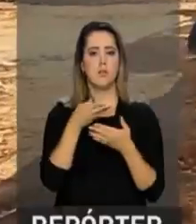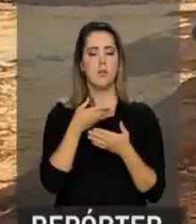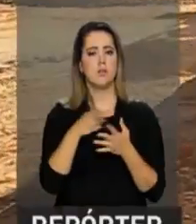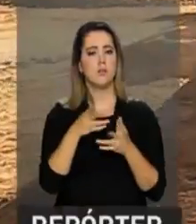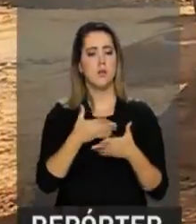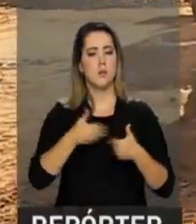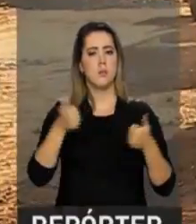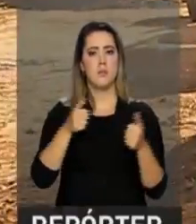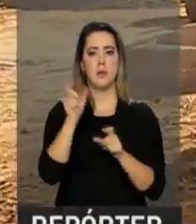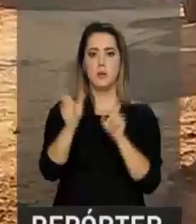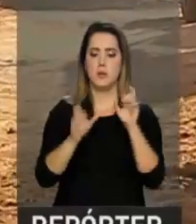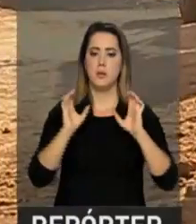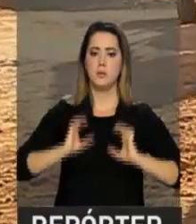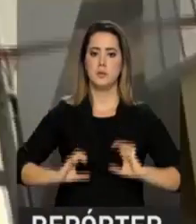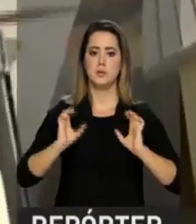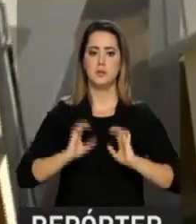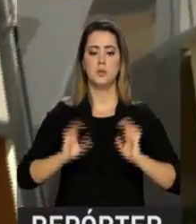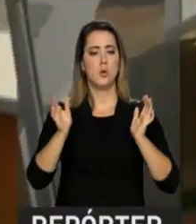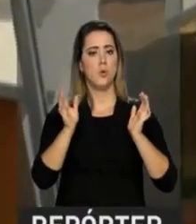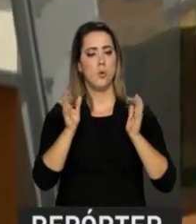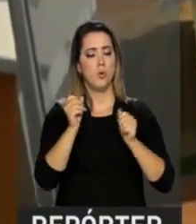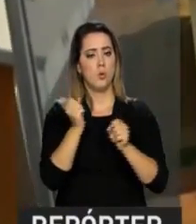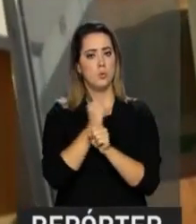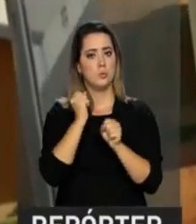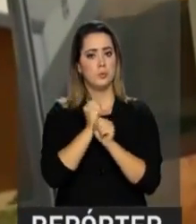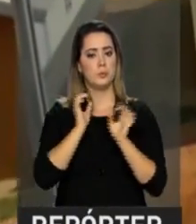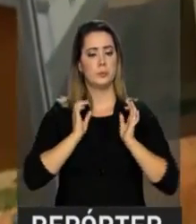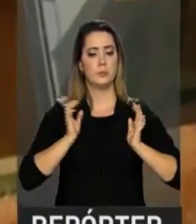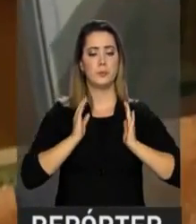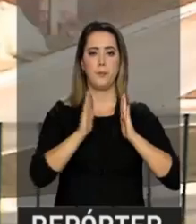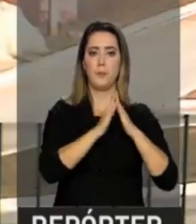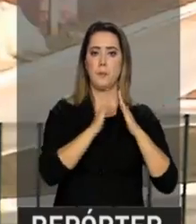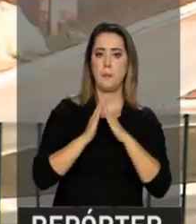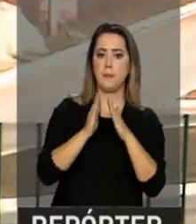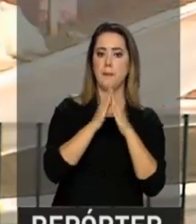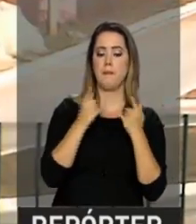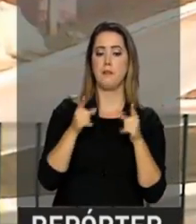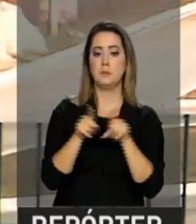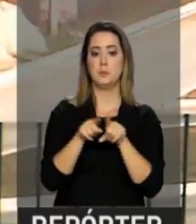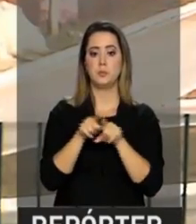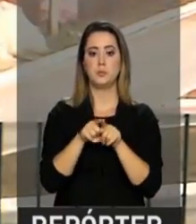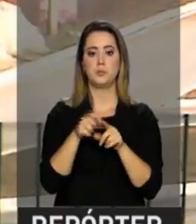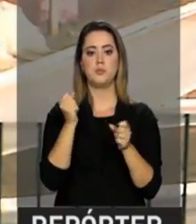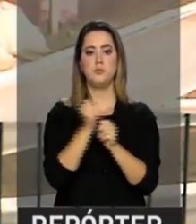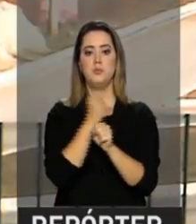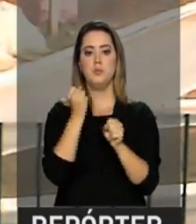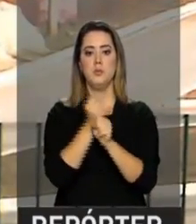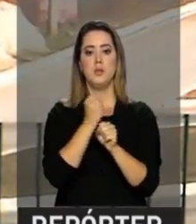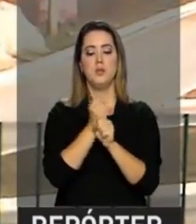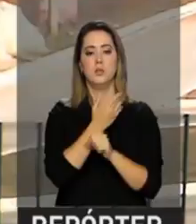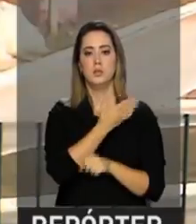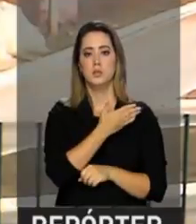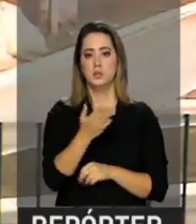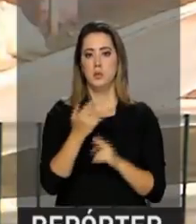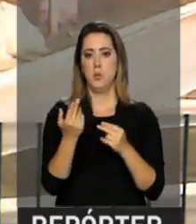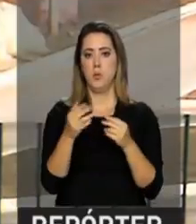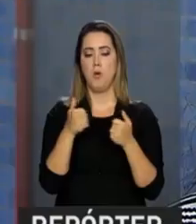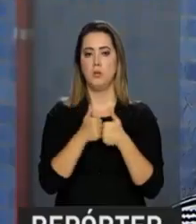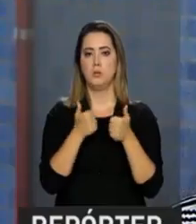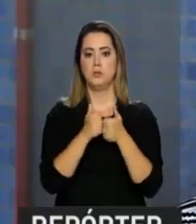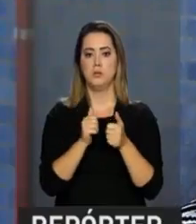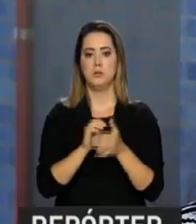cidadão, como obras de saneamento básico e até financiamento habitacional, além de obras de infraestrutura, como na área de